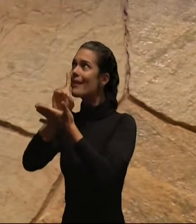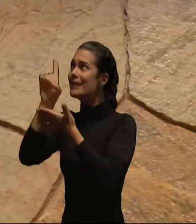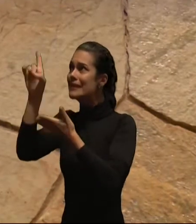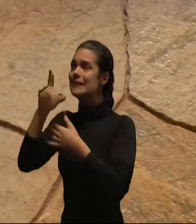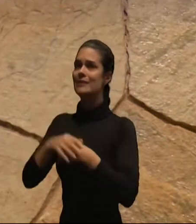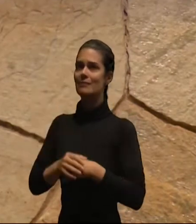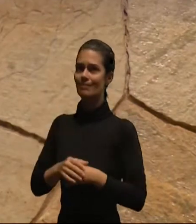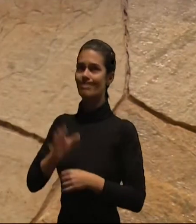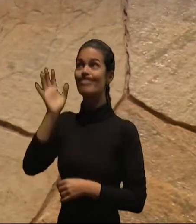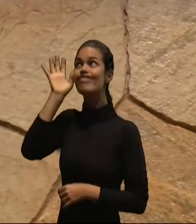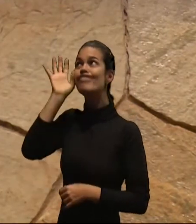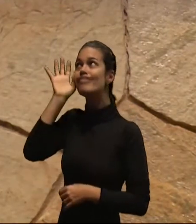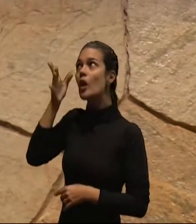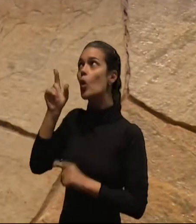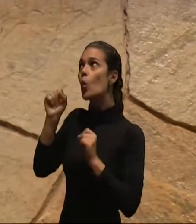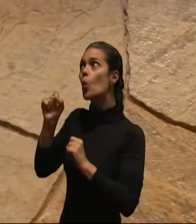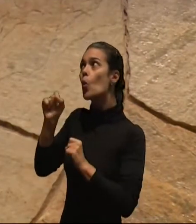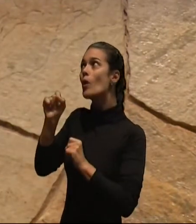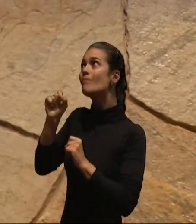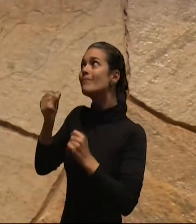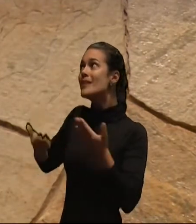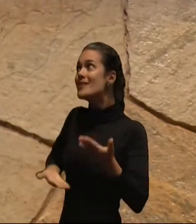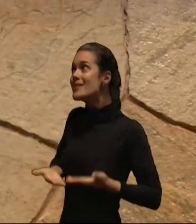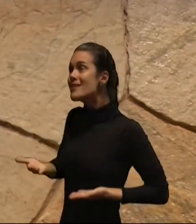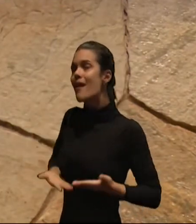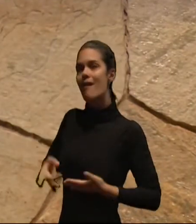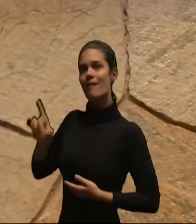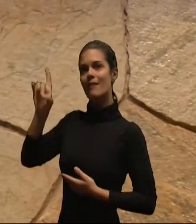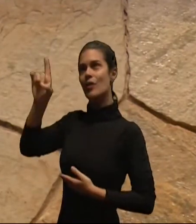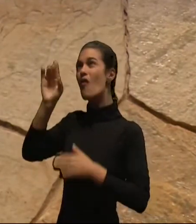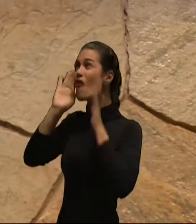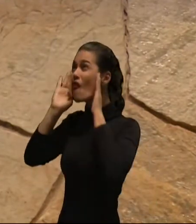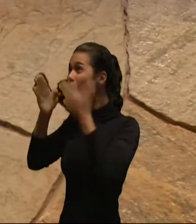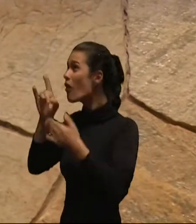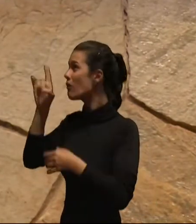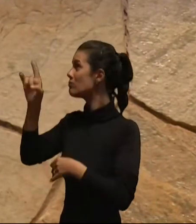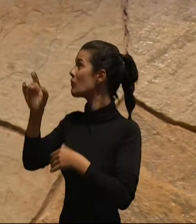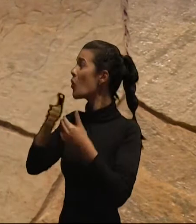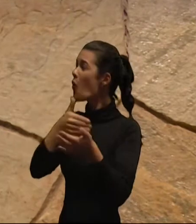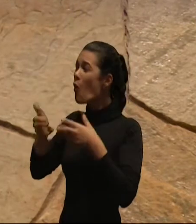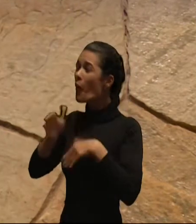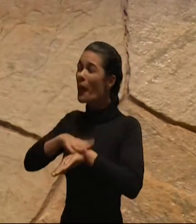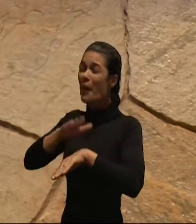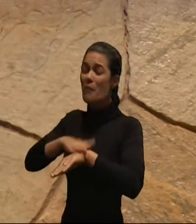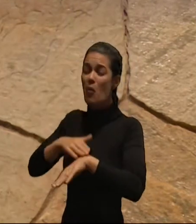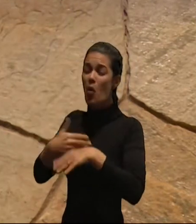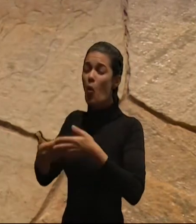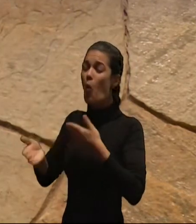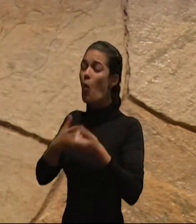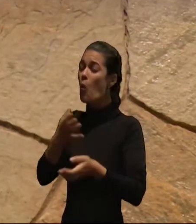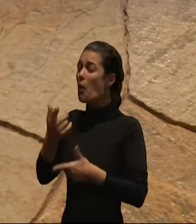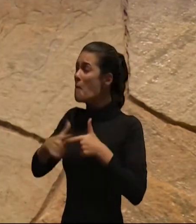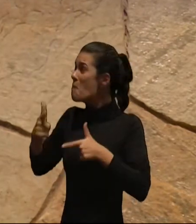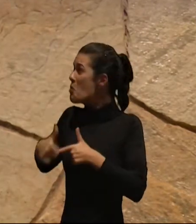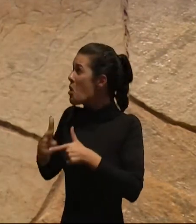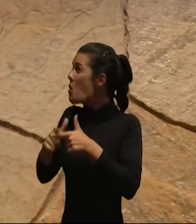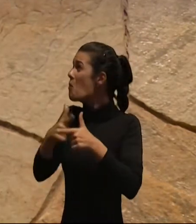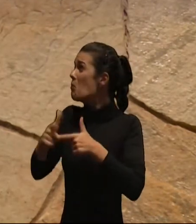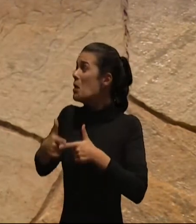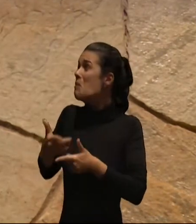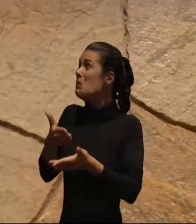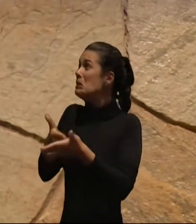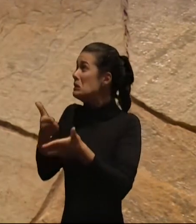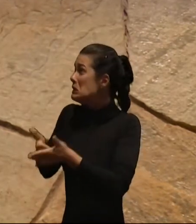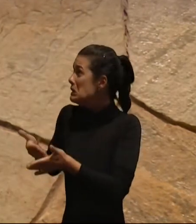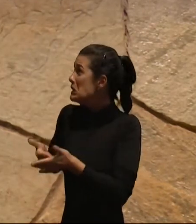e que resolveram viver para o Senhor. Seja qual for a circunstância, seja qual for o problema, a luta ou a